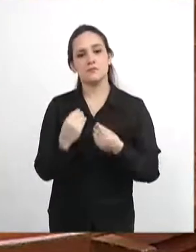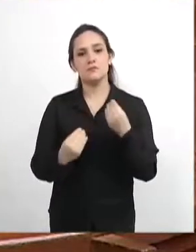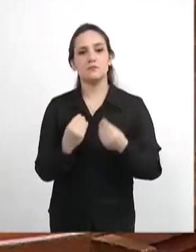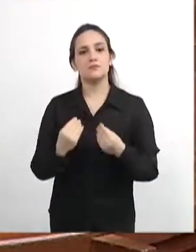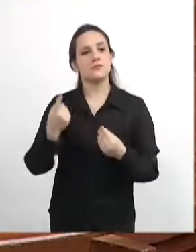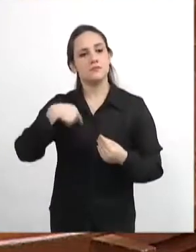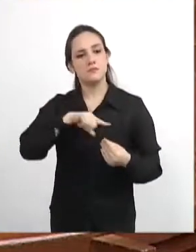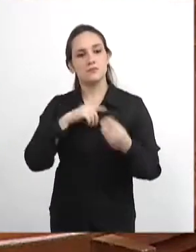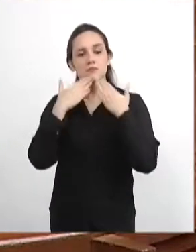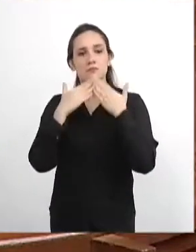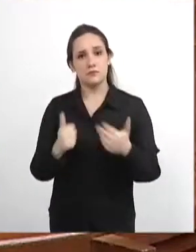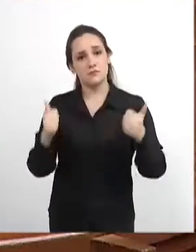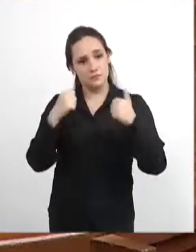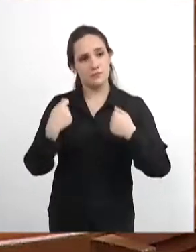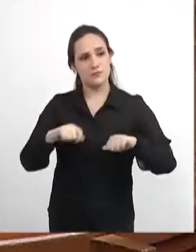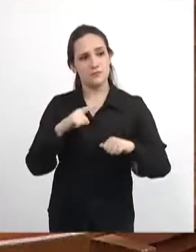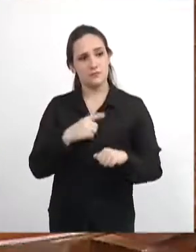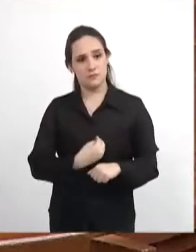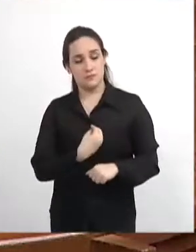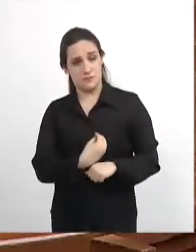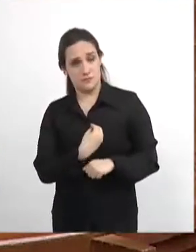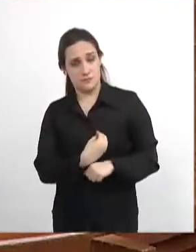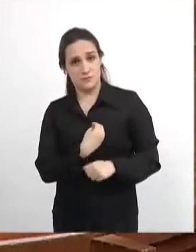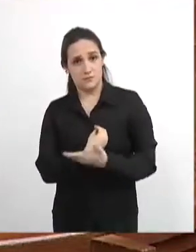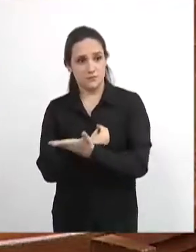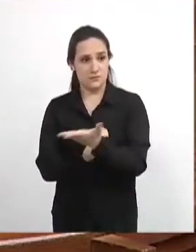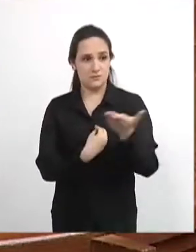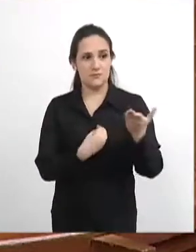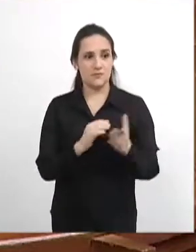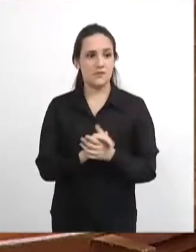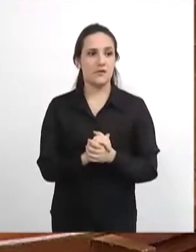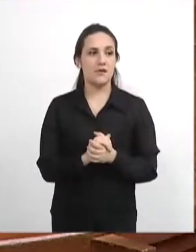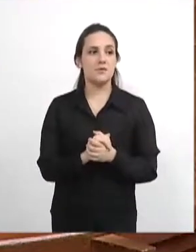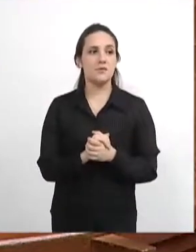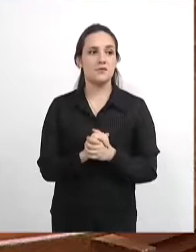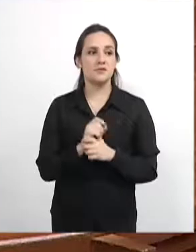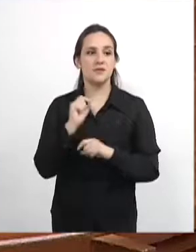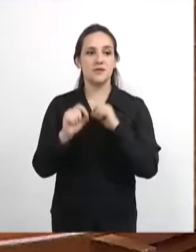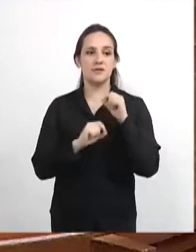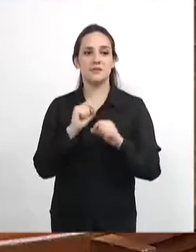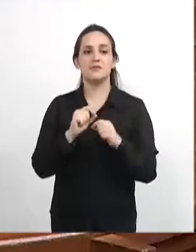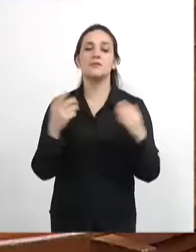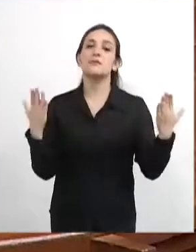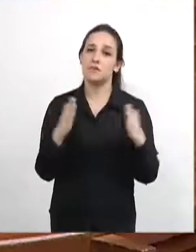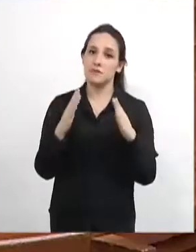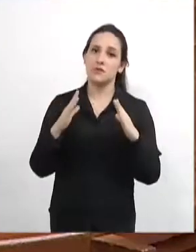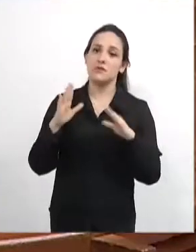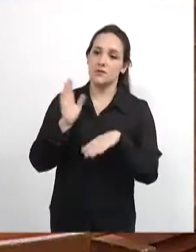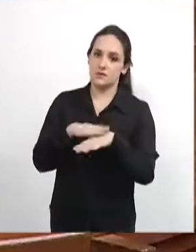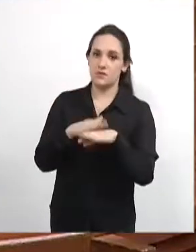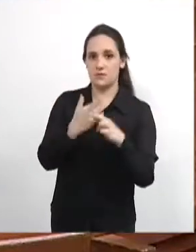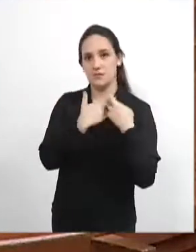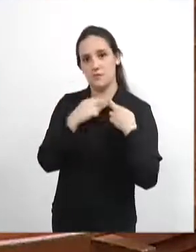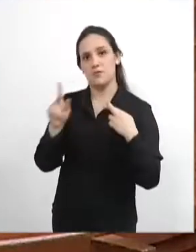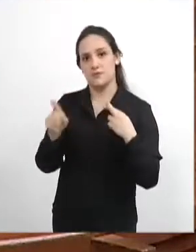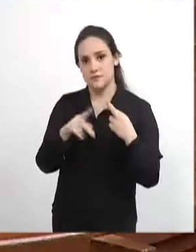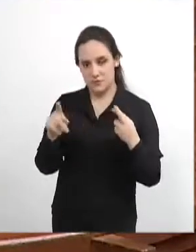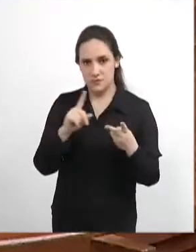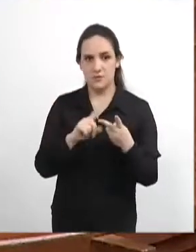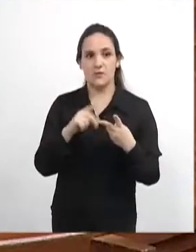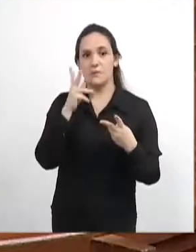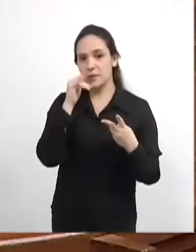se não for a nossa participação? Cabe aos educadores na sala de aula, cabe aos pais, cabe aos